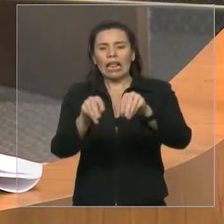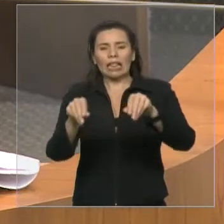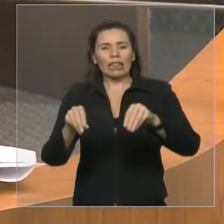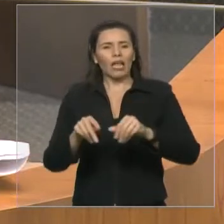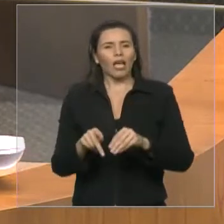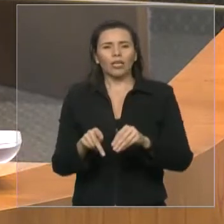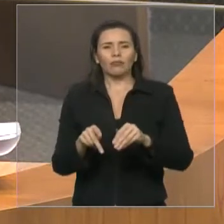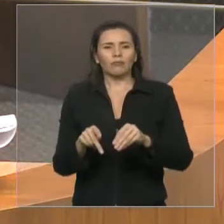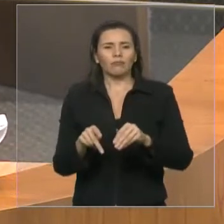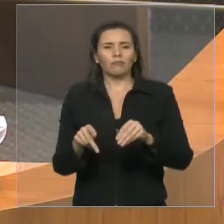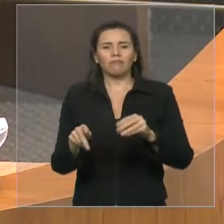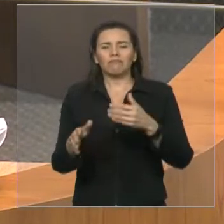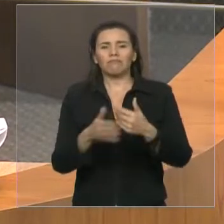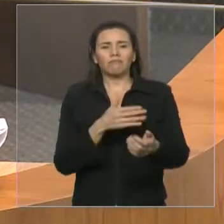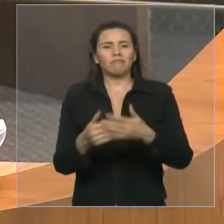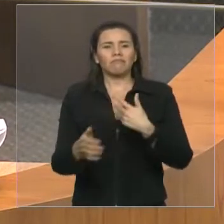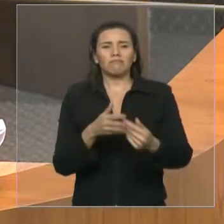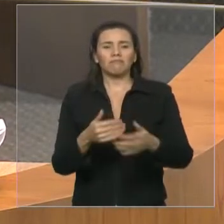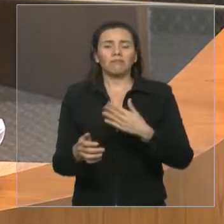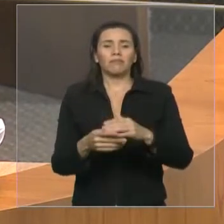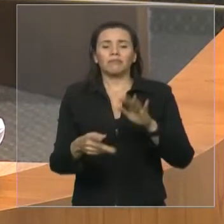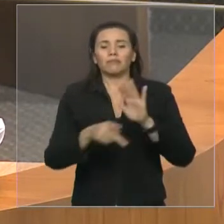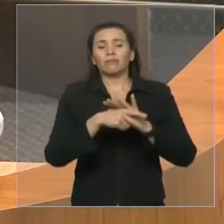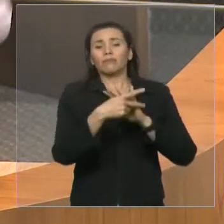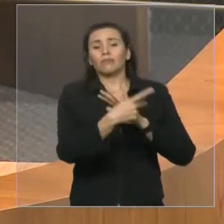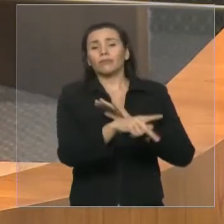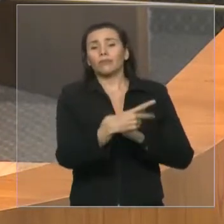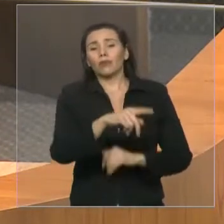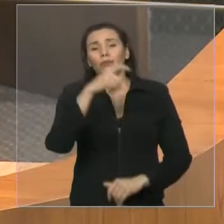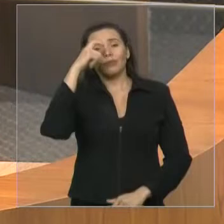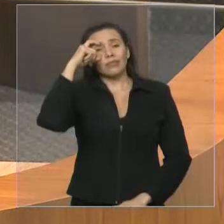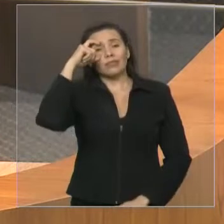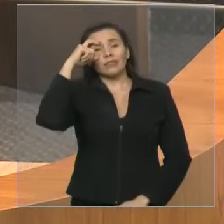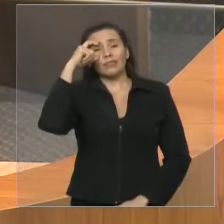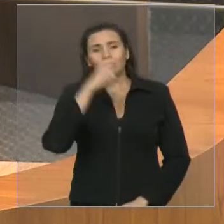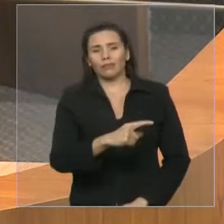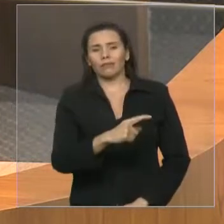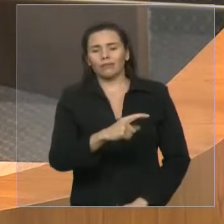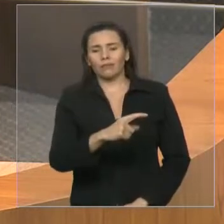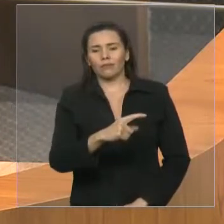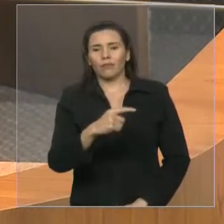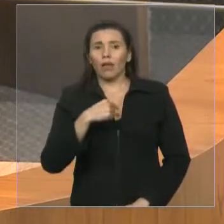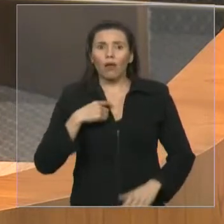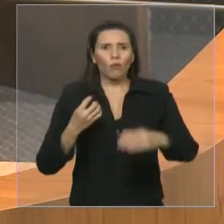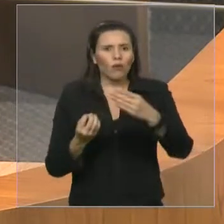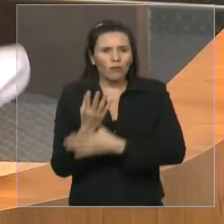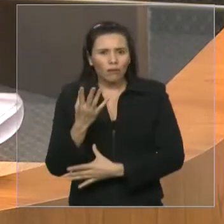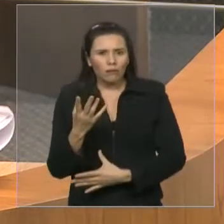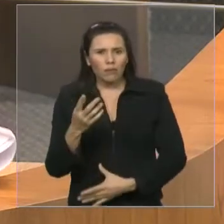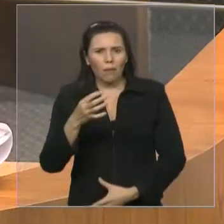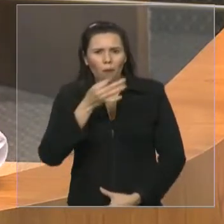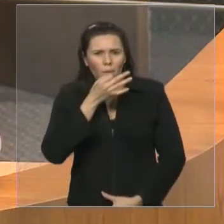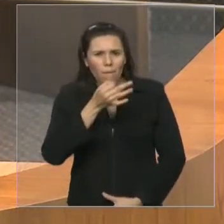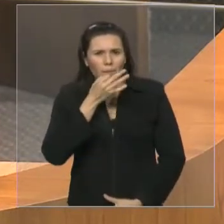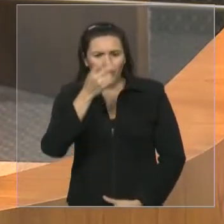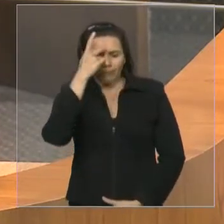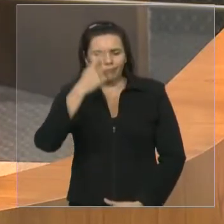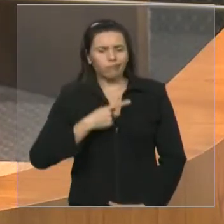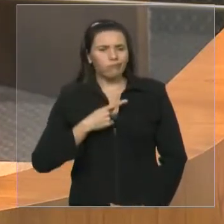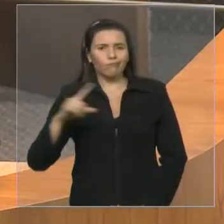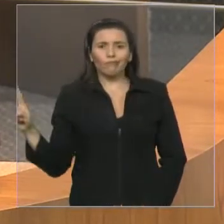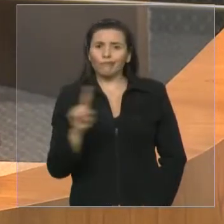Deputado, é que interessem. Eu não estou criando, está aqui no artigo 3. E o que é interesse?